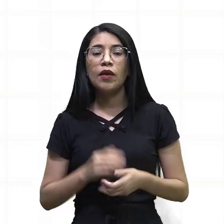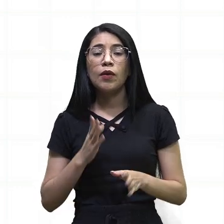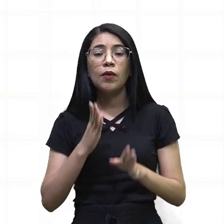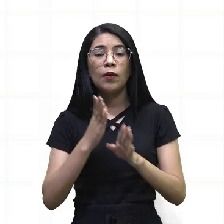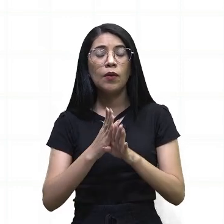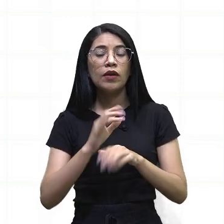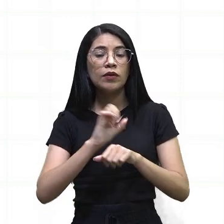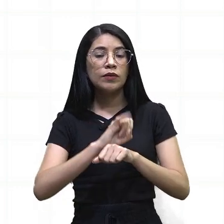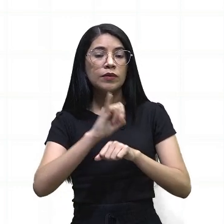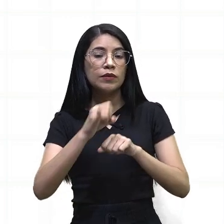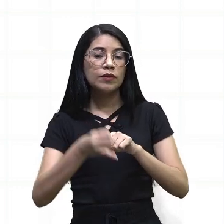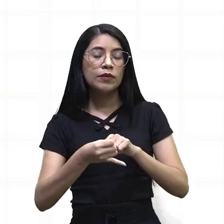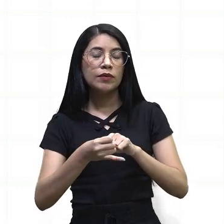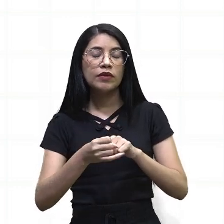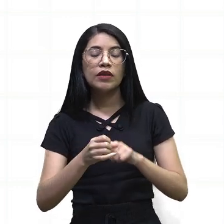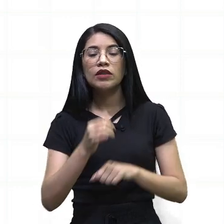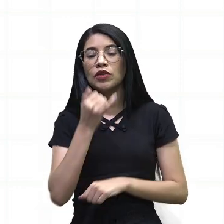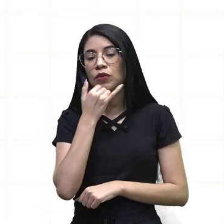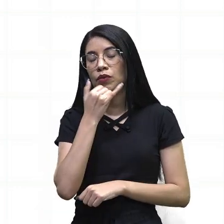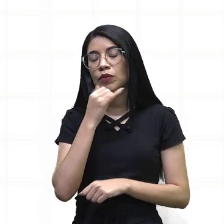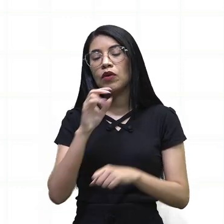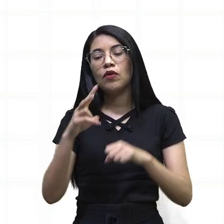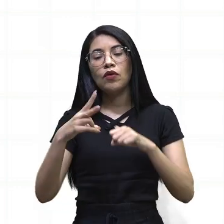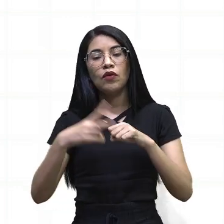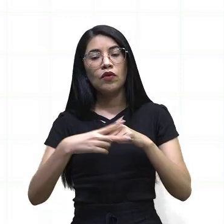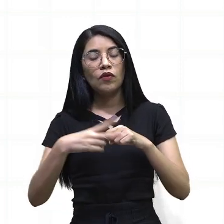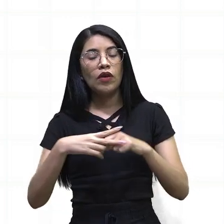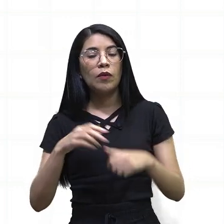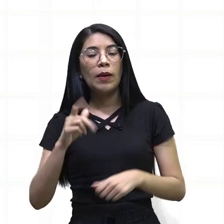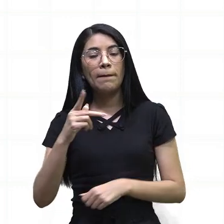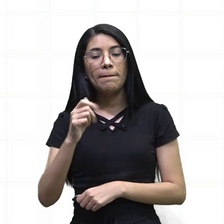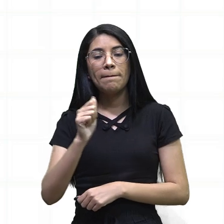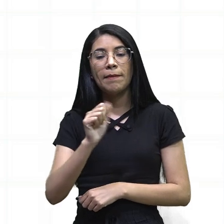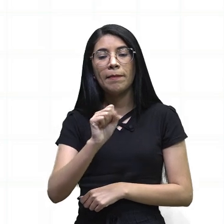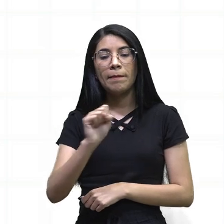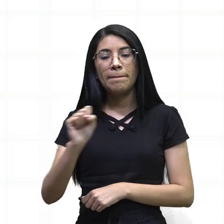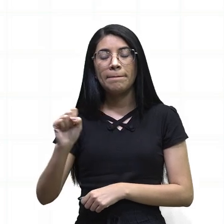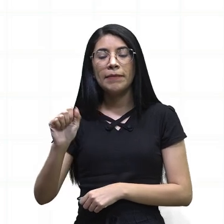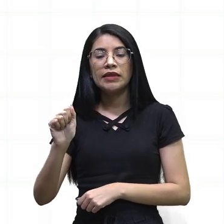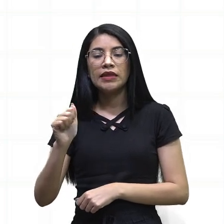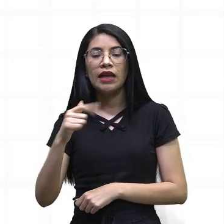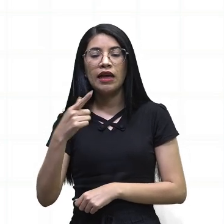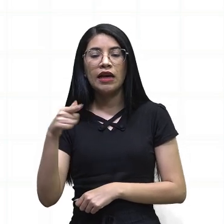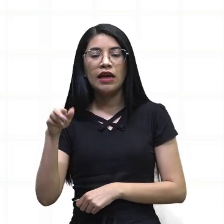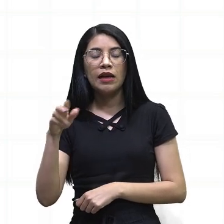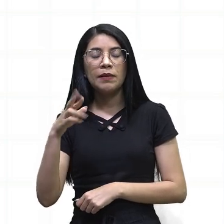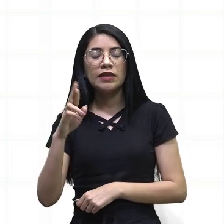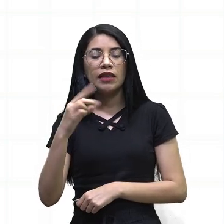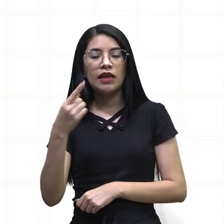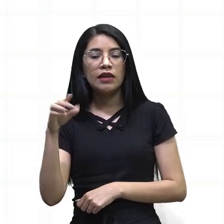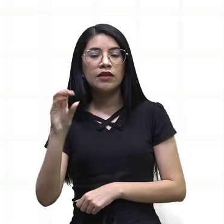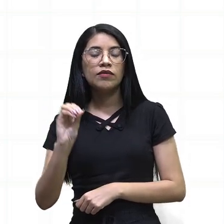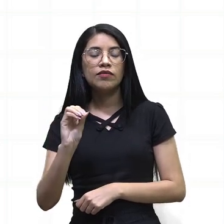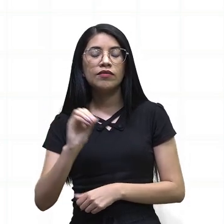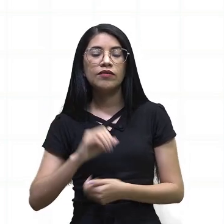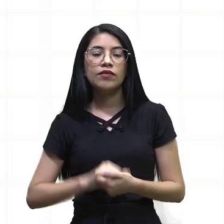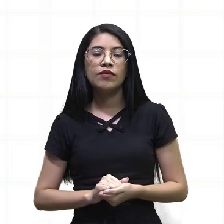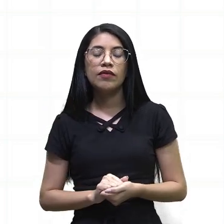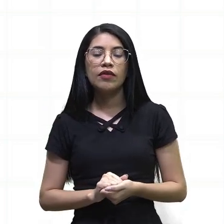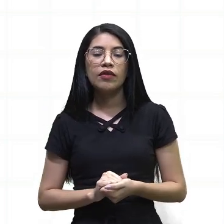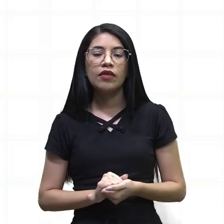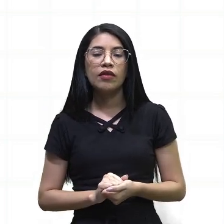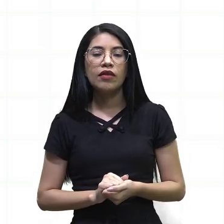sujeito. O nosso verbo passarão é o nosso verbo passar, né? Então, passarão as